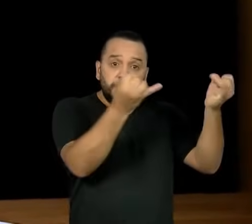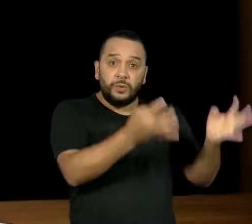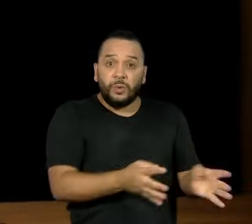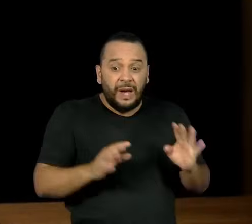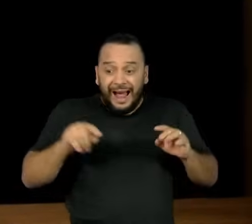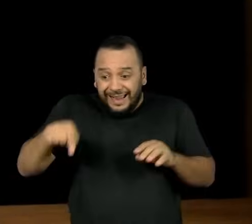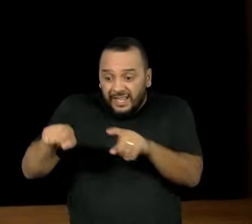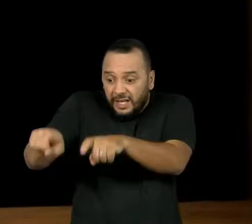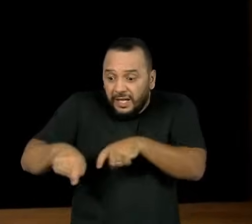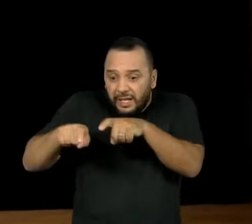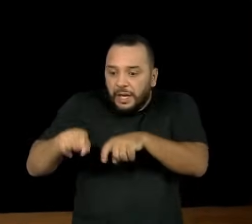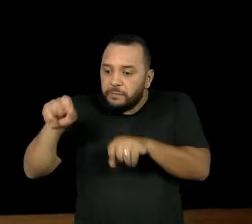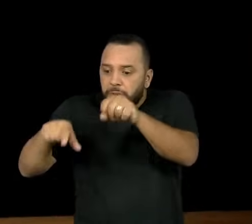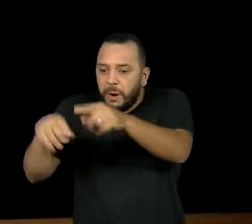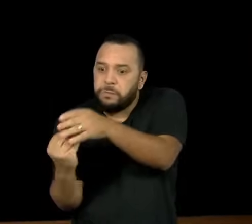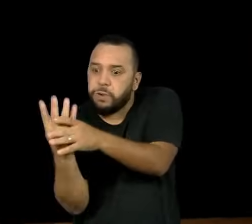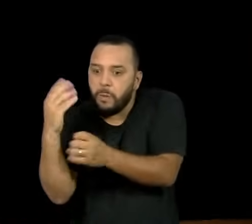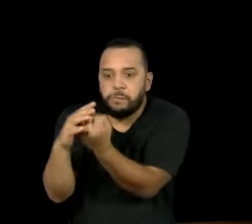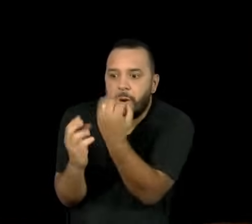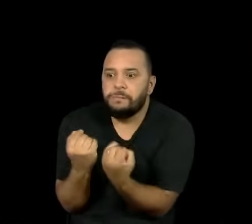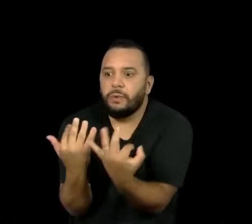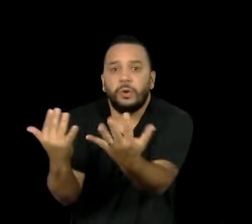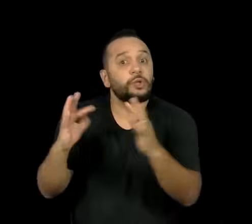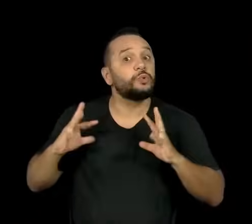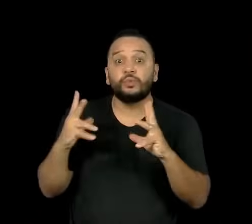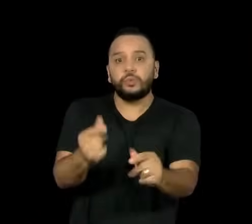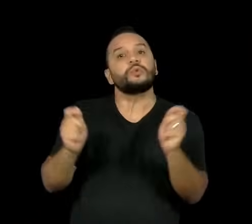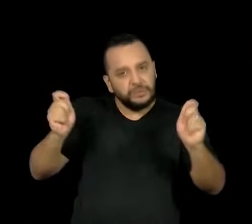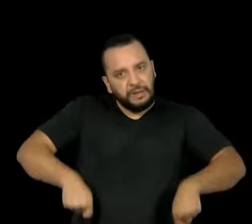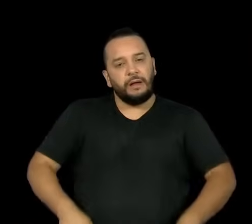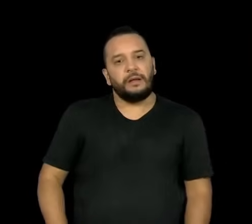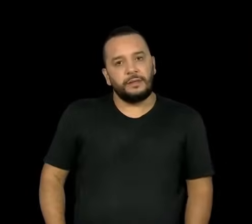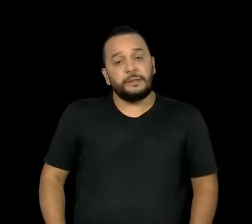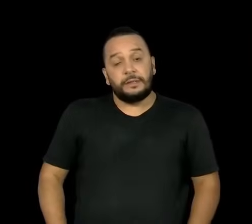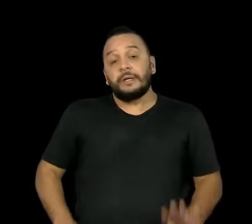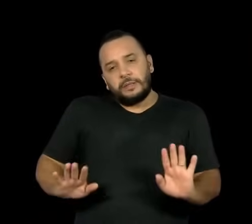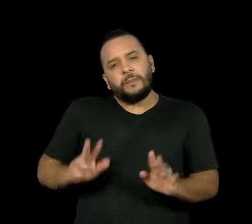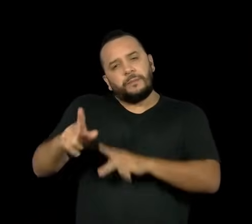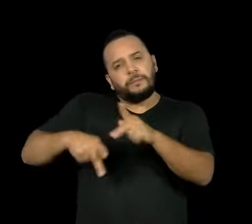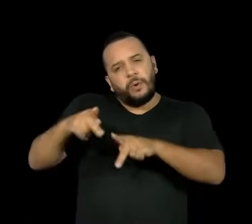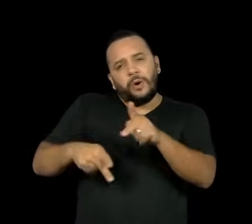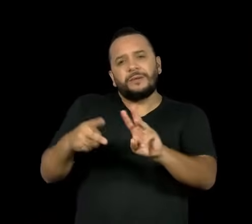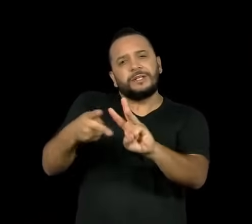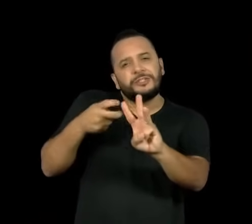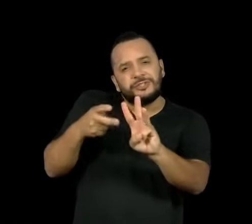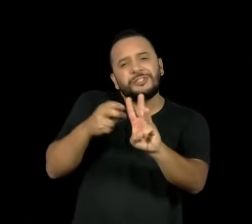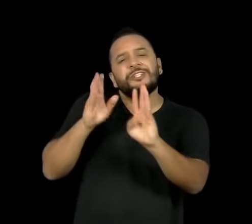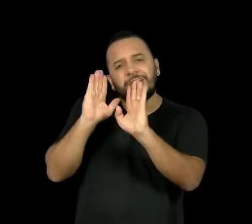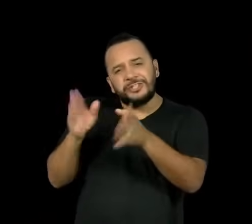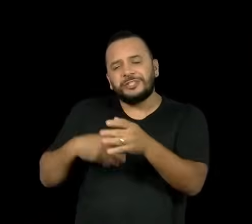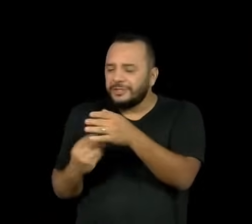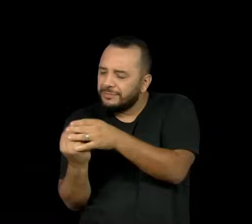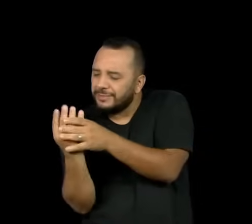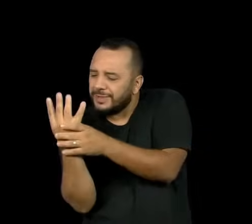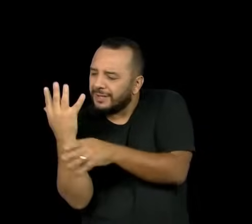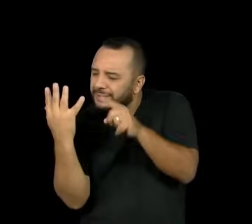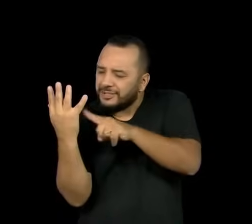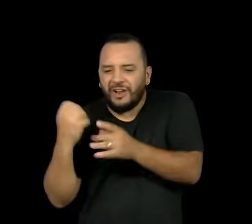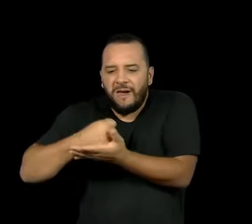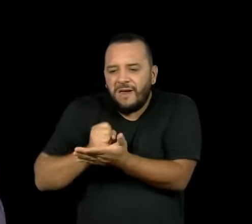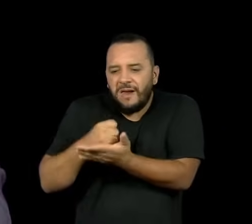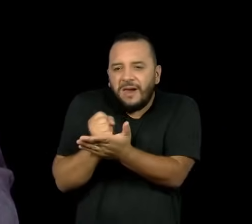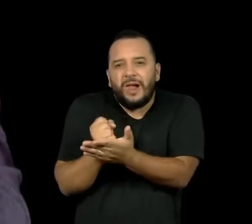dá. Os povos indígenas que estavam aqui já cultivavam plantas para curar há pelo menos assim por